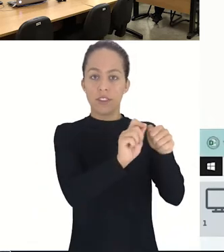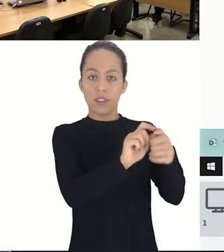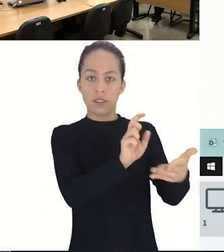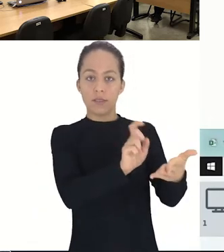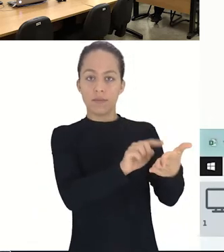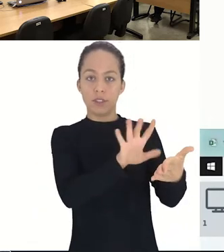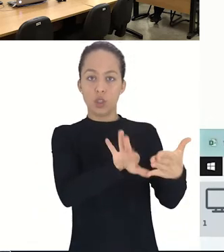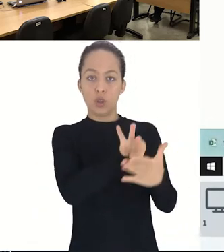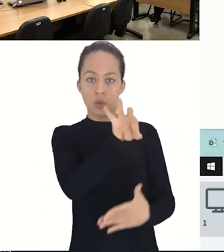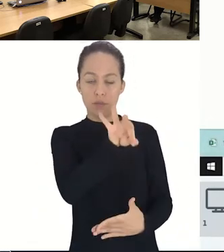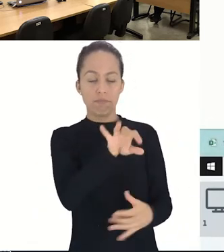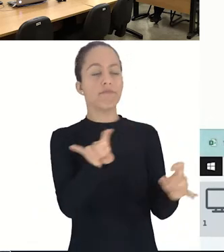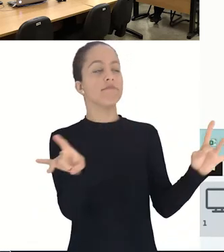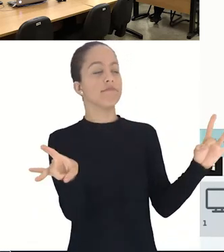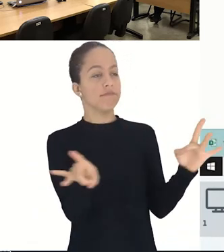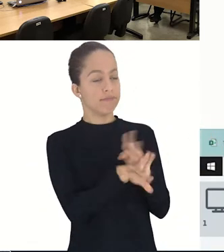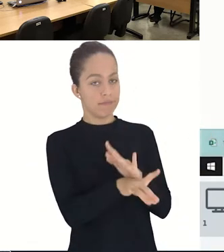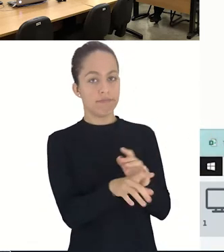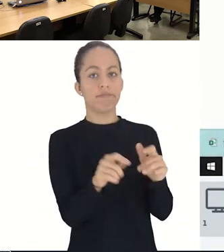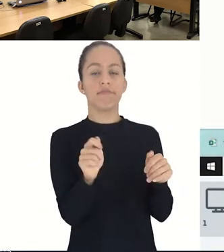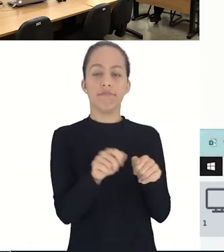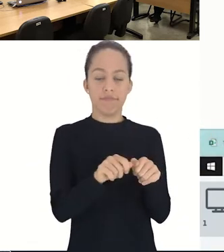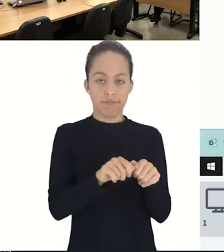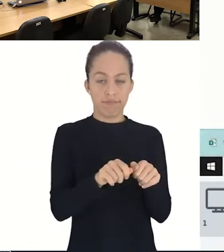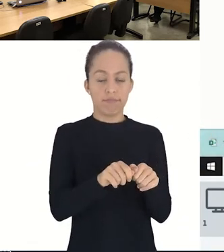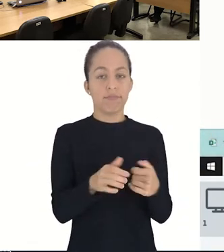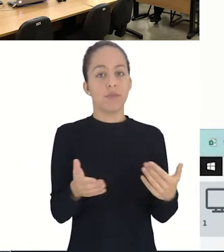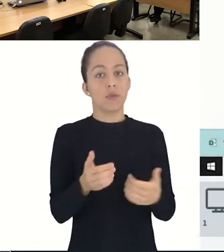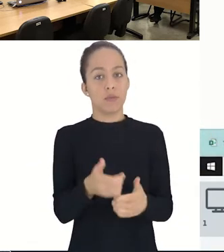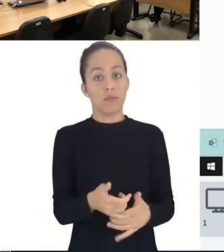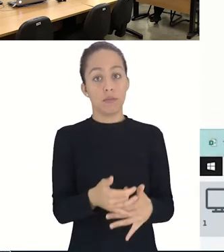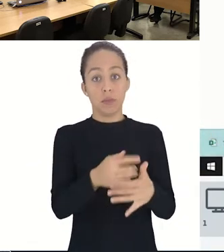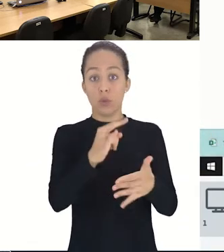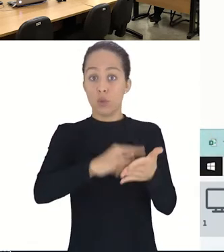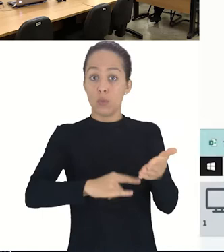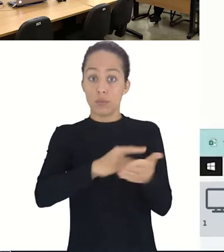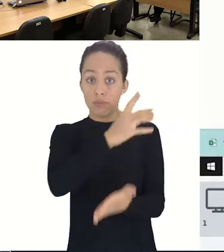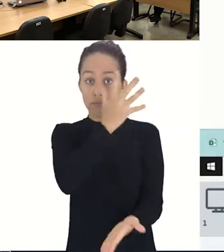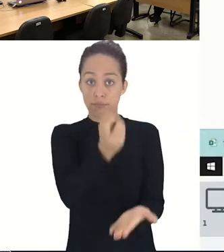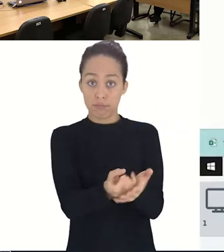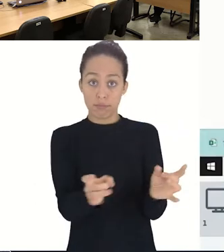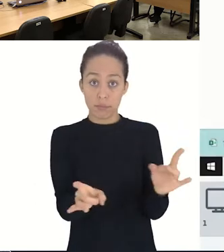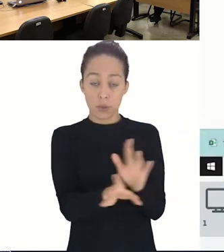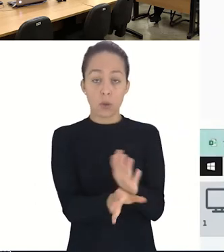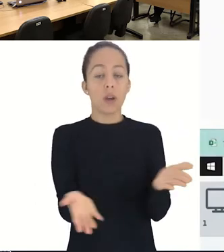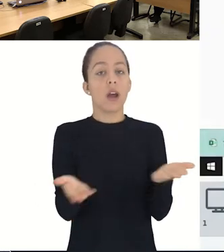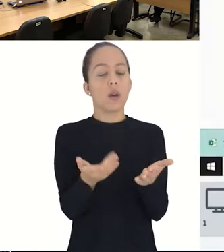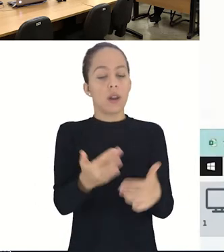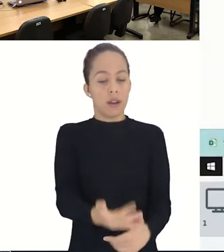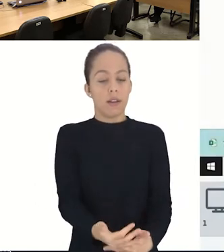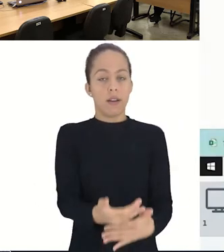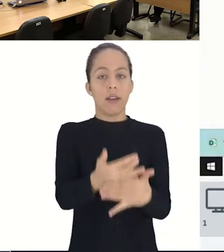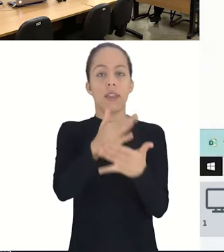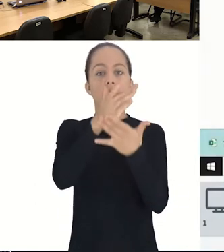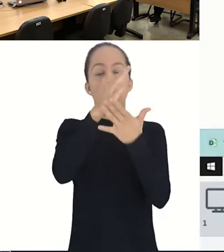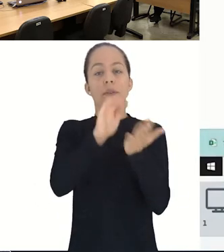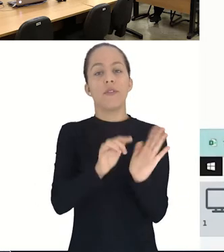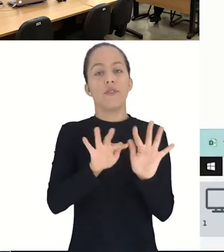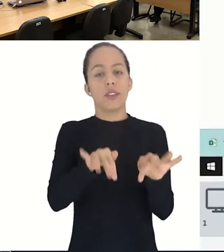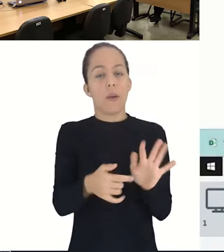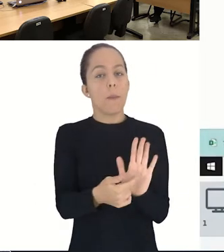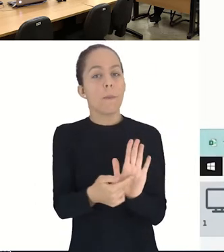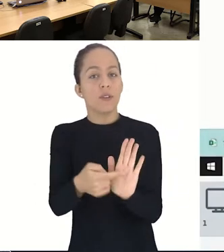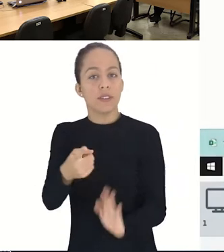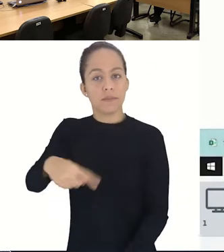Vamos então realizar o sorteio. Pronto, o sorteio já foi realizado, o download já foi concluído. Vamos passar até o final da